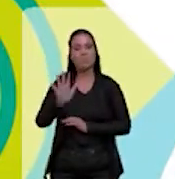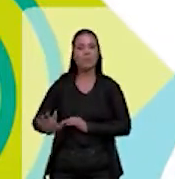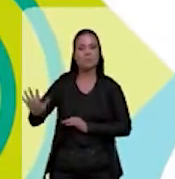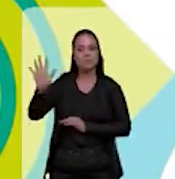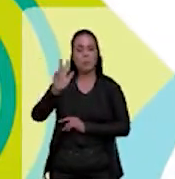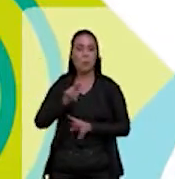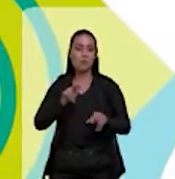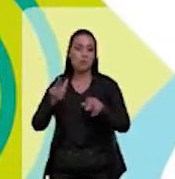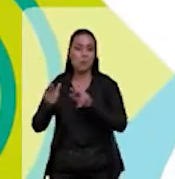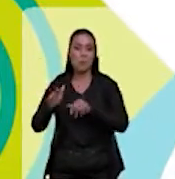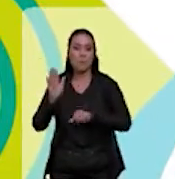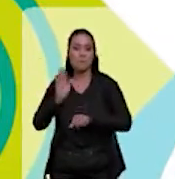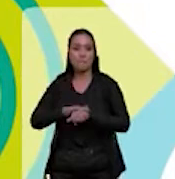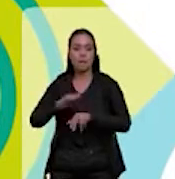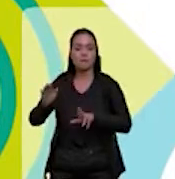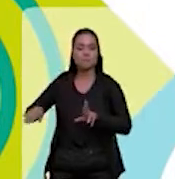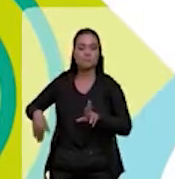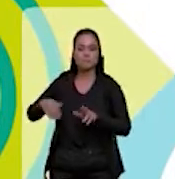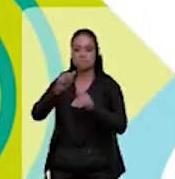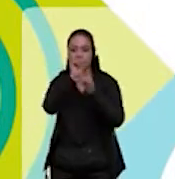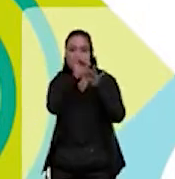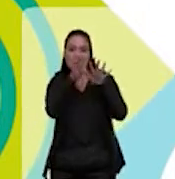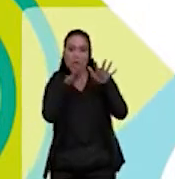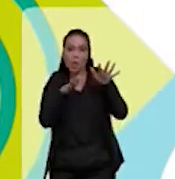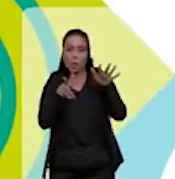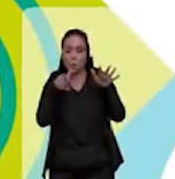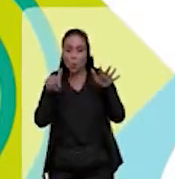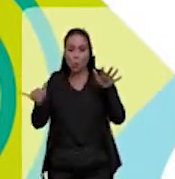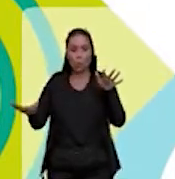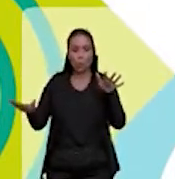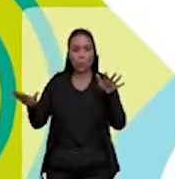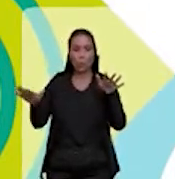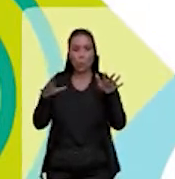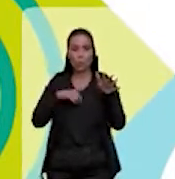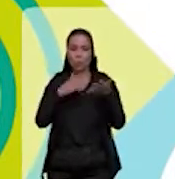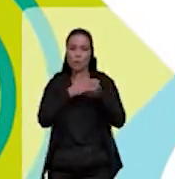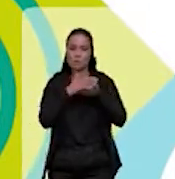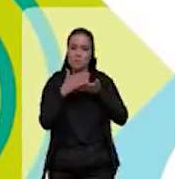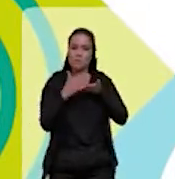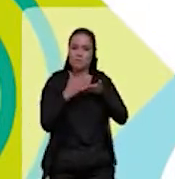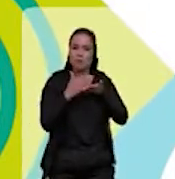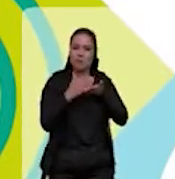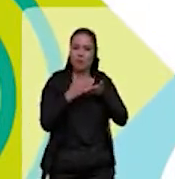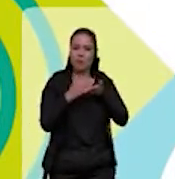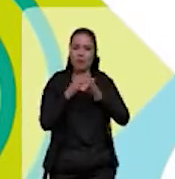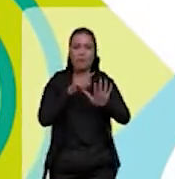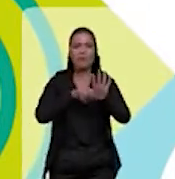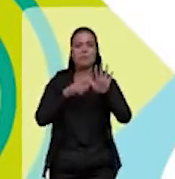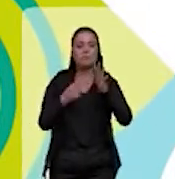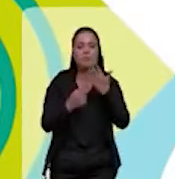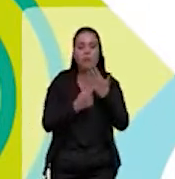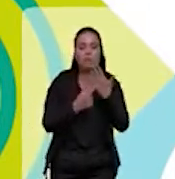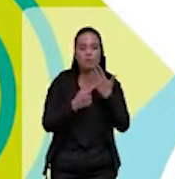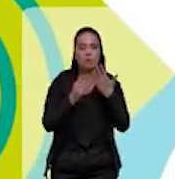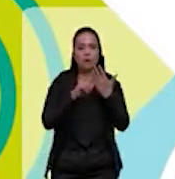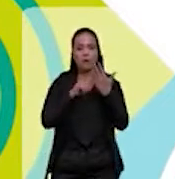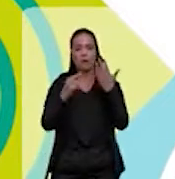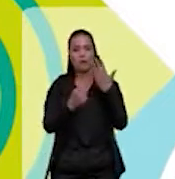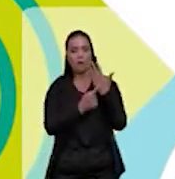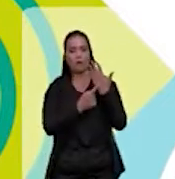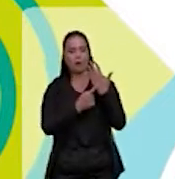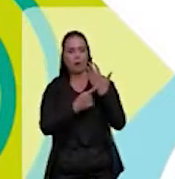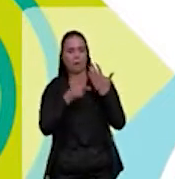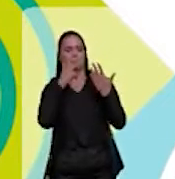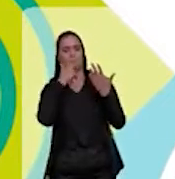assemelha-se mais a um rio creio que vale começar o exercício dessa metáfora por pensar que por trás da